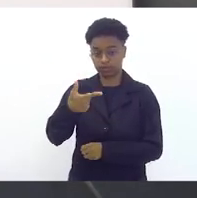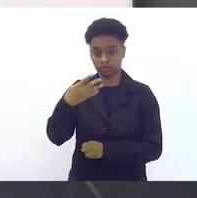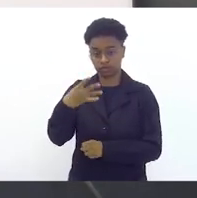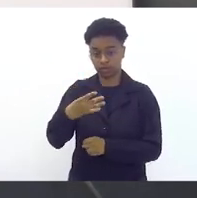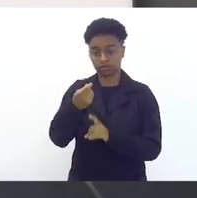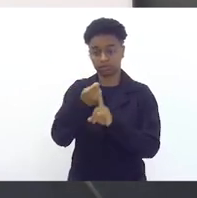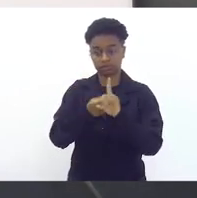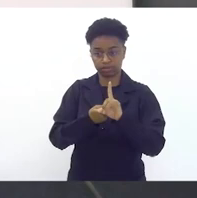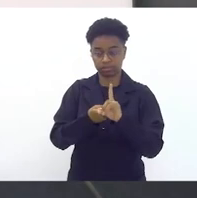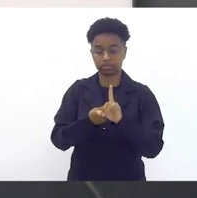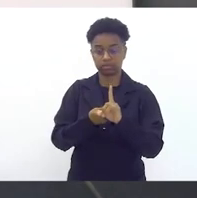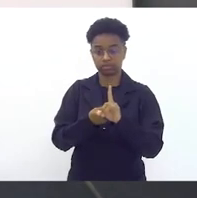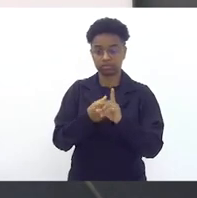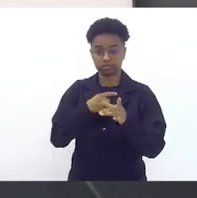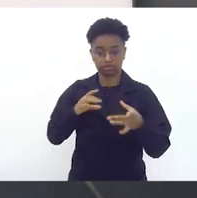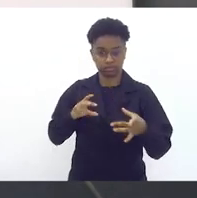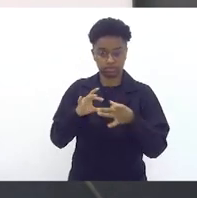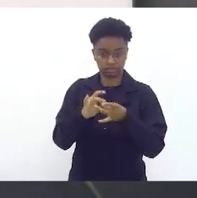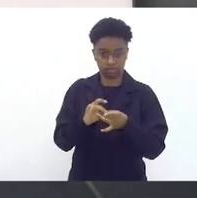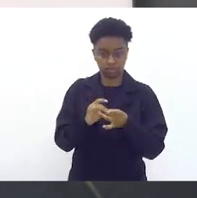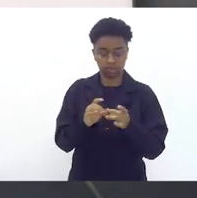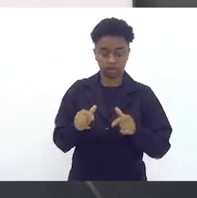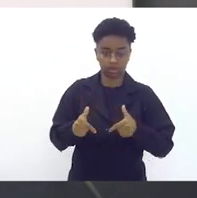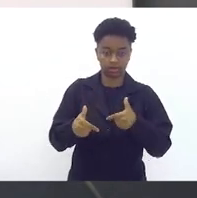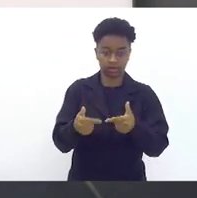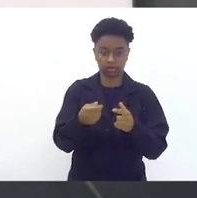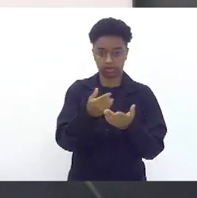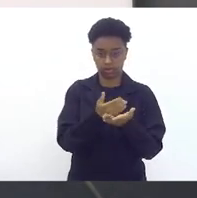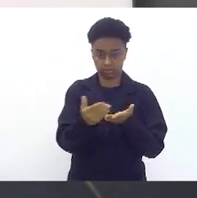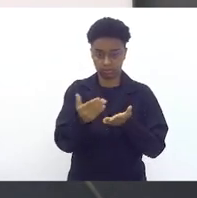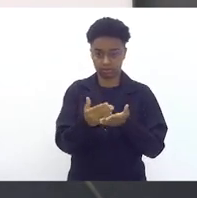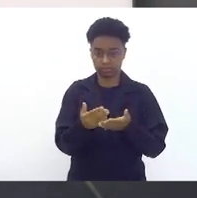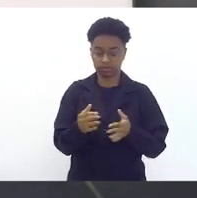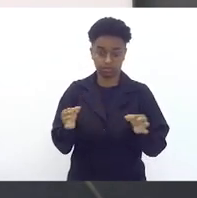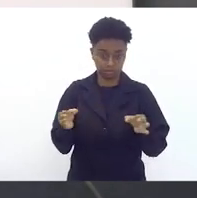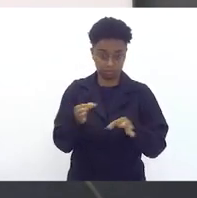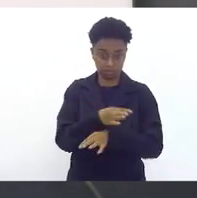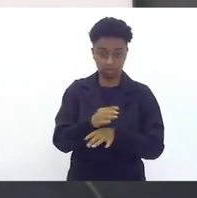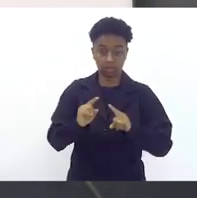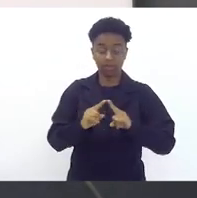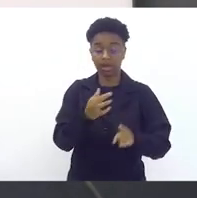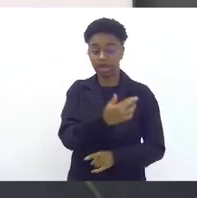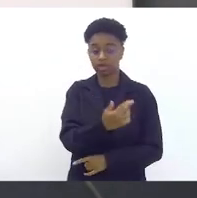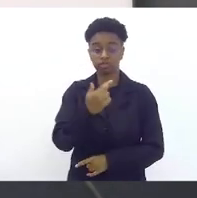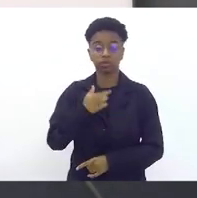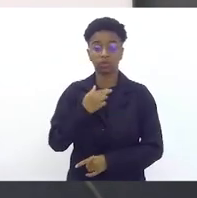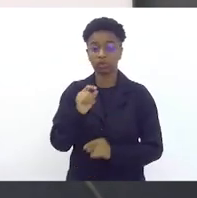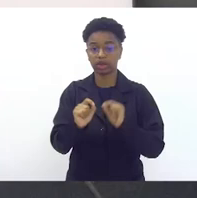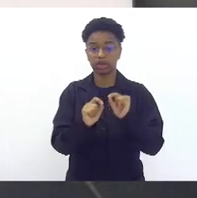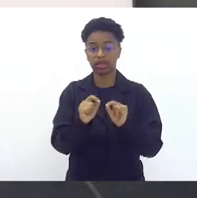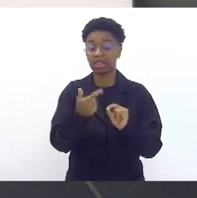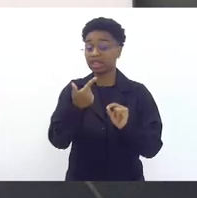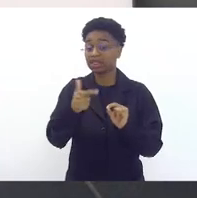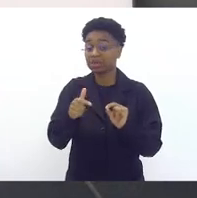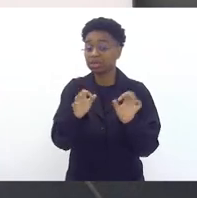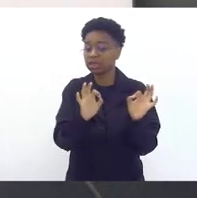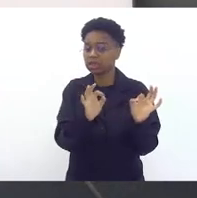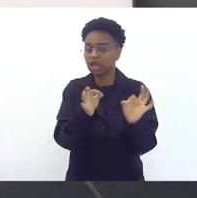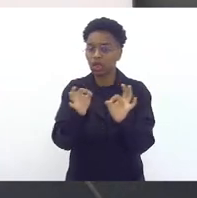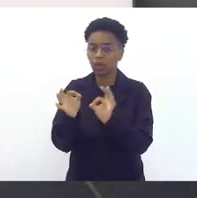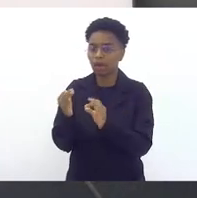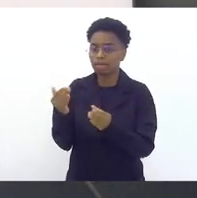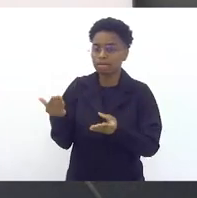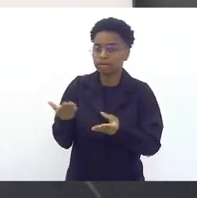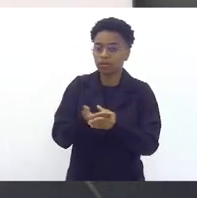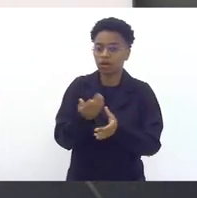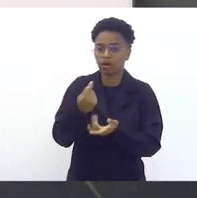da posição de enquadramento inicial. Cumpri. A resposta da Casa Civil é que não havia nenhum processo